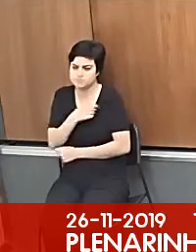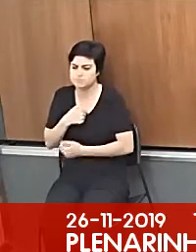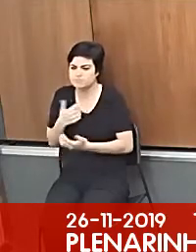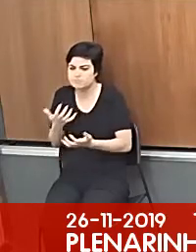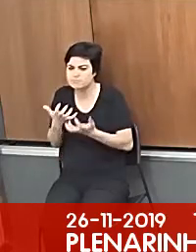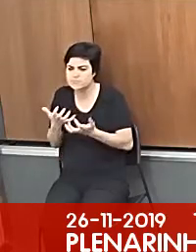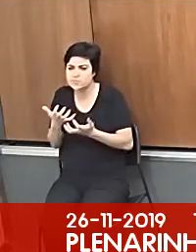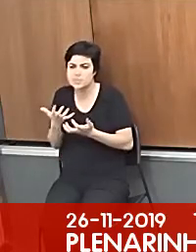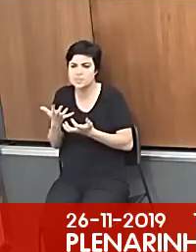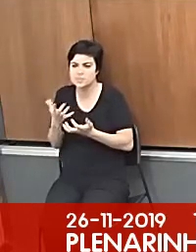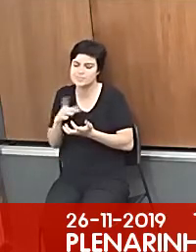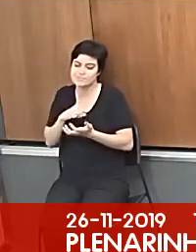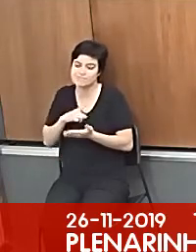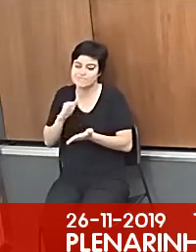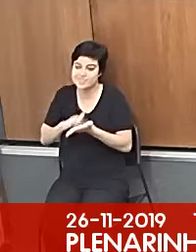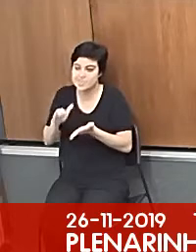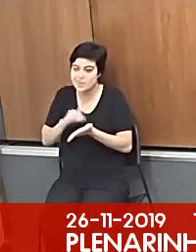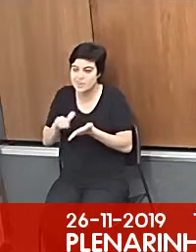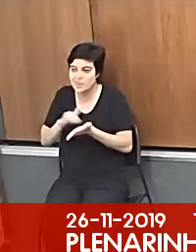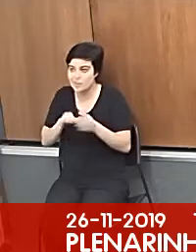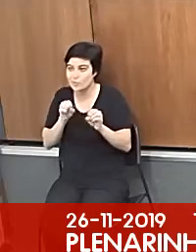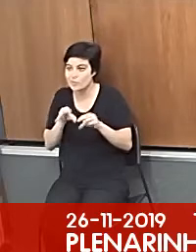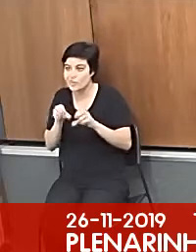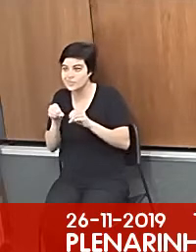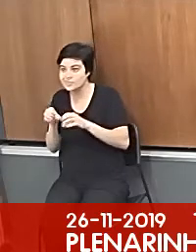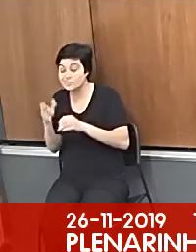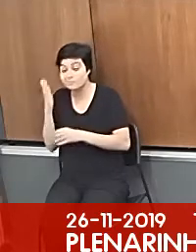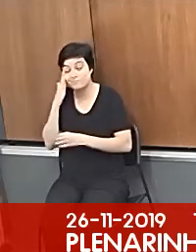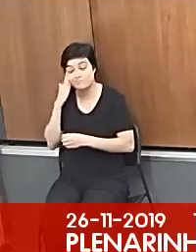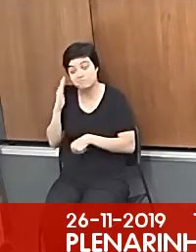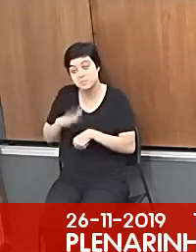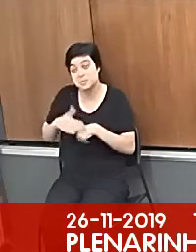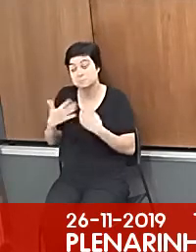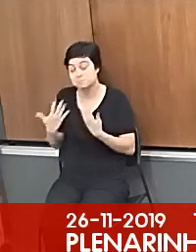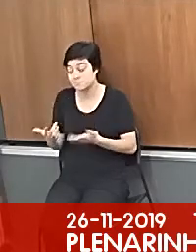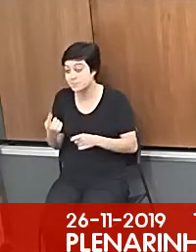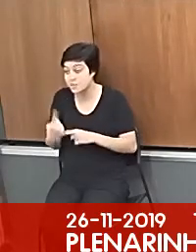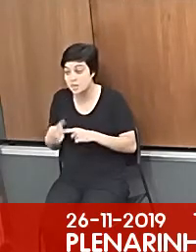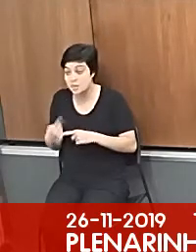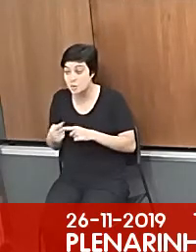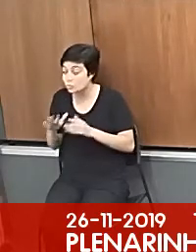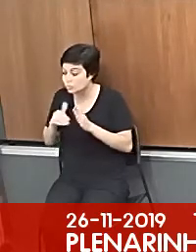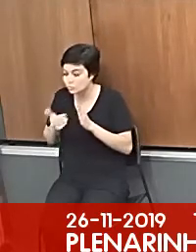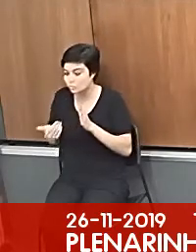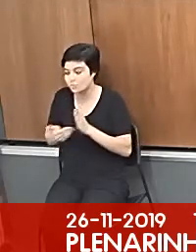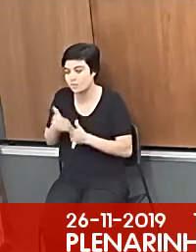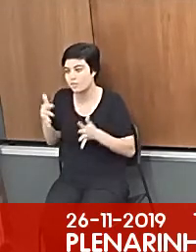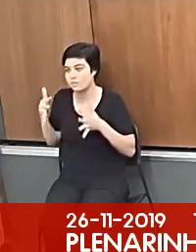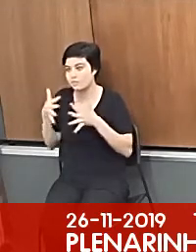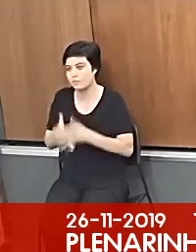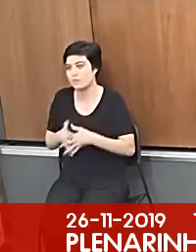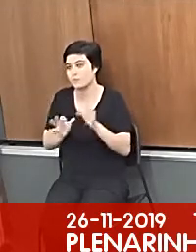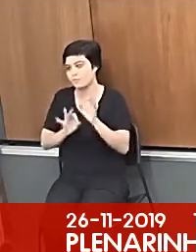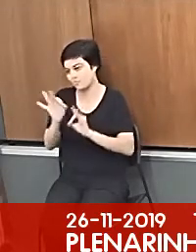gostaria que tivesse alguém da Secretaria de Educação para a gente ter esse diálogo mais também, porque isso tudo vai interferir no projeto que o senhor tem, porque se